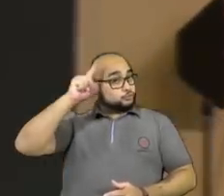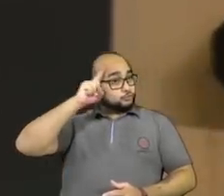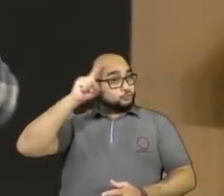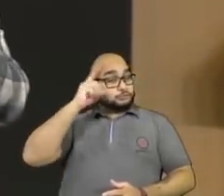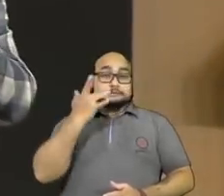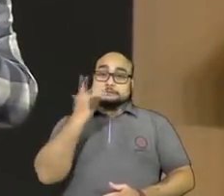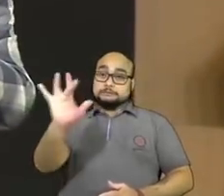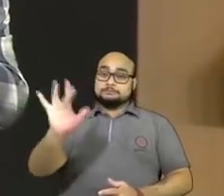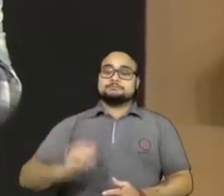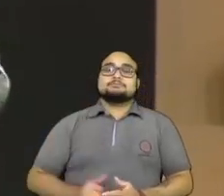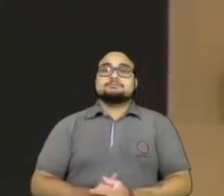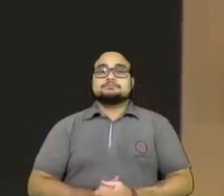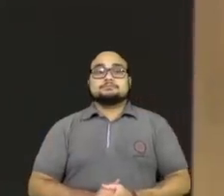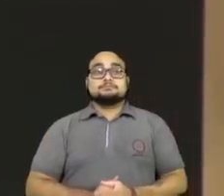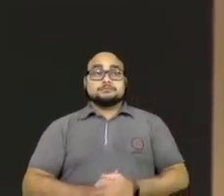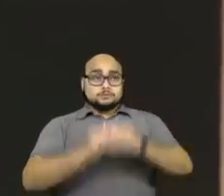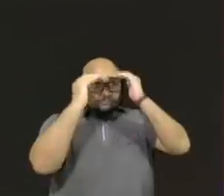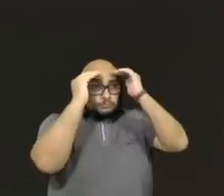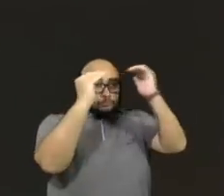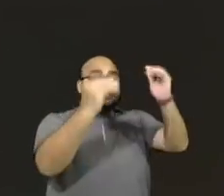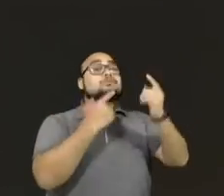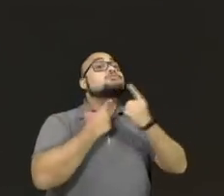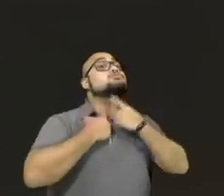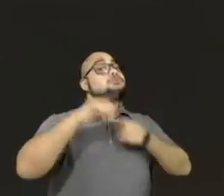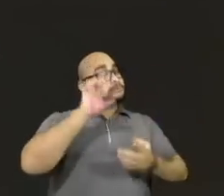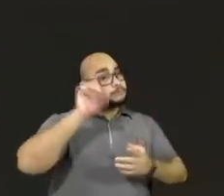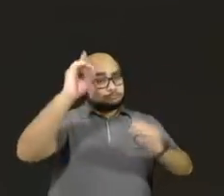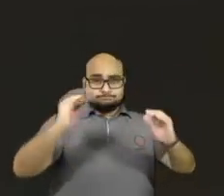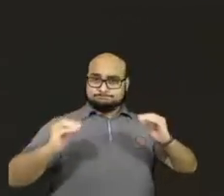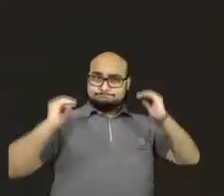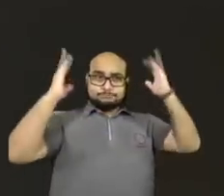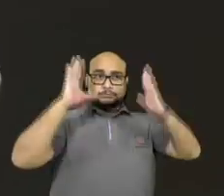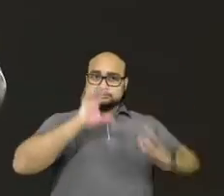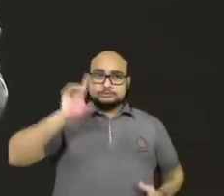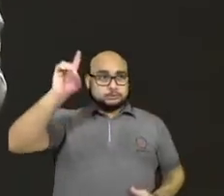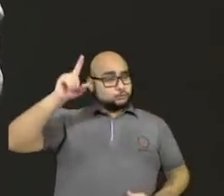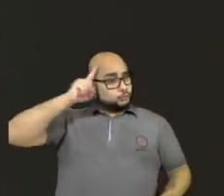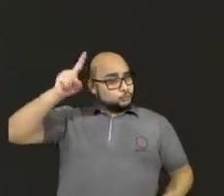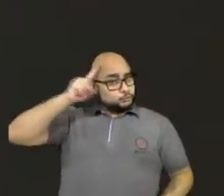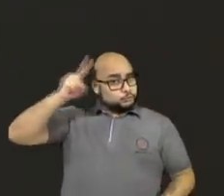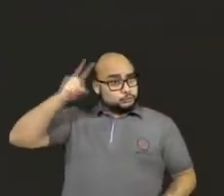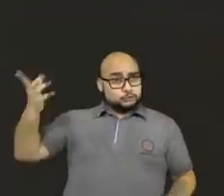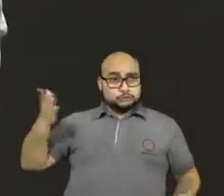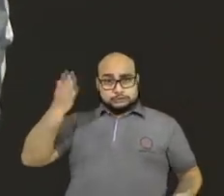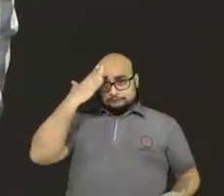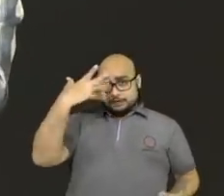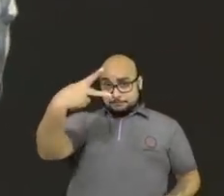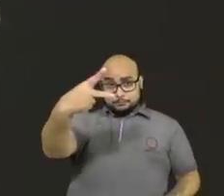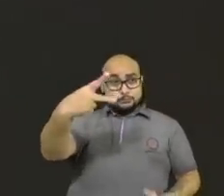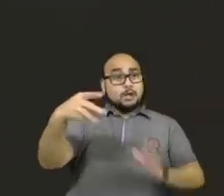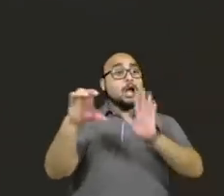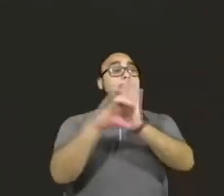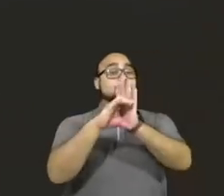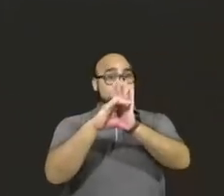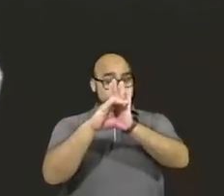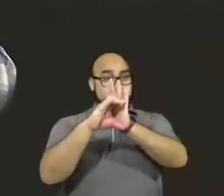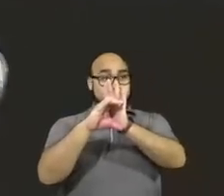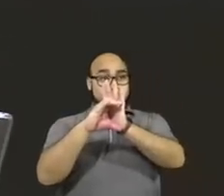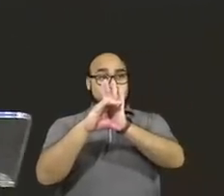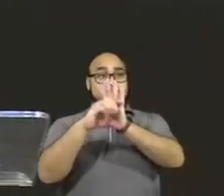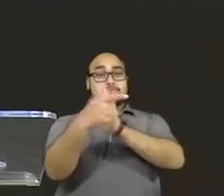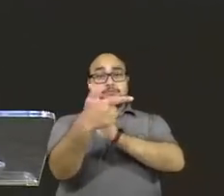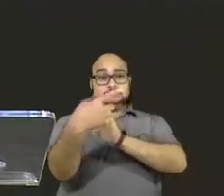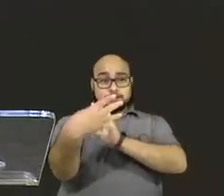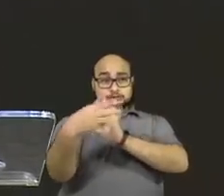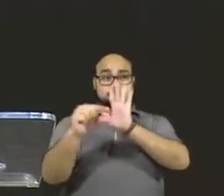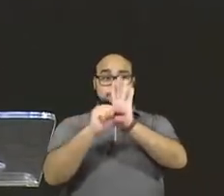Se submeter à vontade de Deus, à soberania de Deus todo dia. Provérbios 23, 17, 18 diz assim, sê no temor